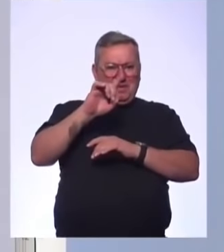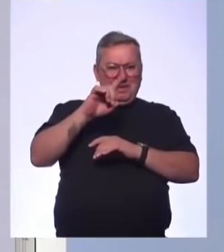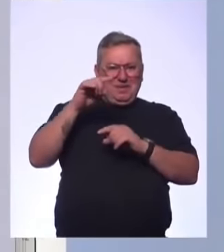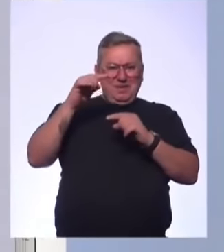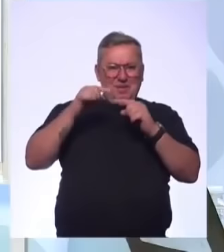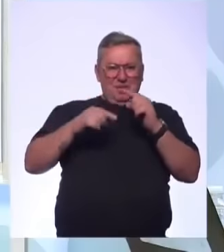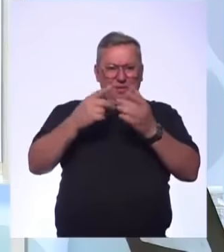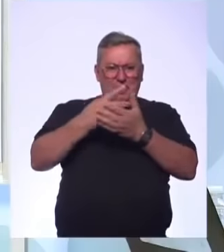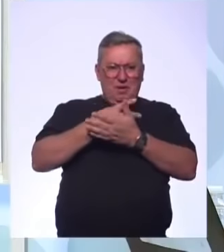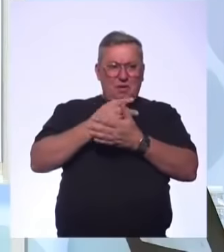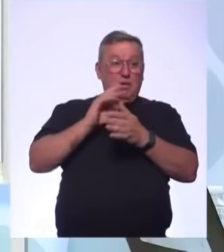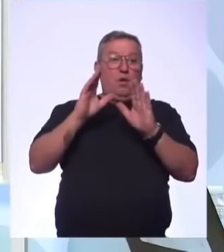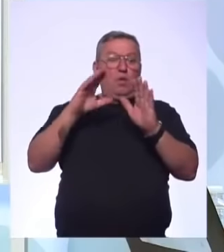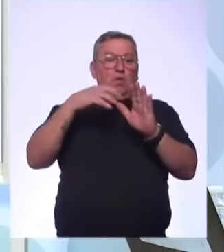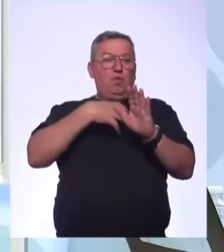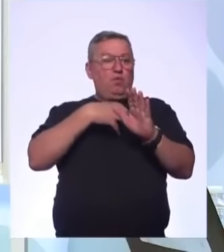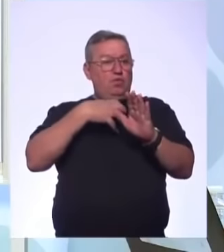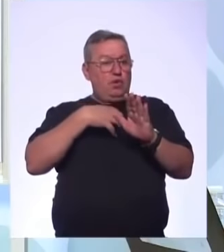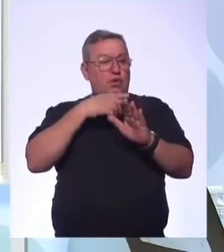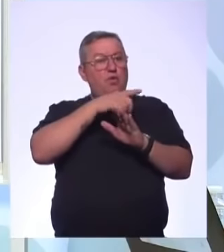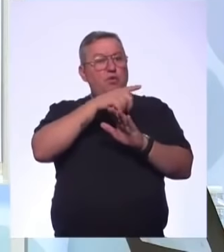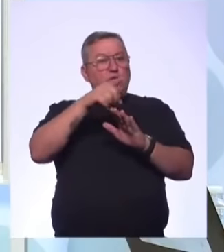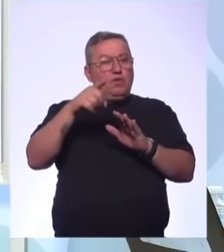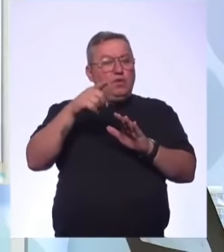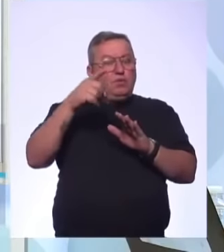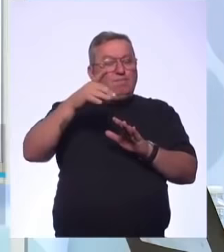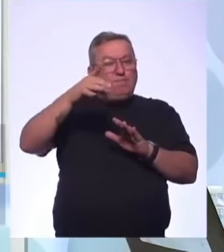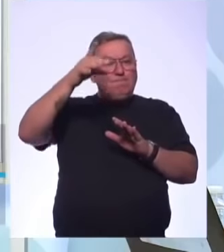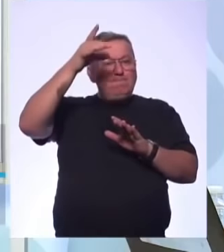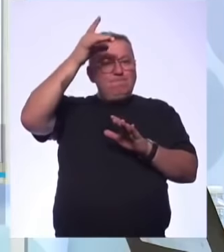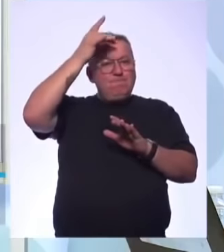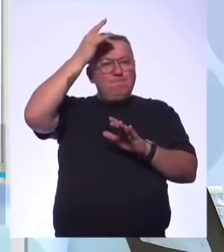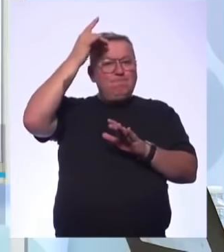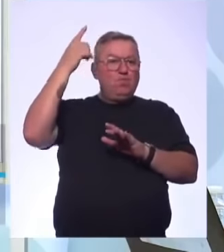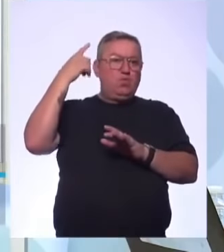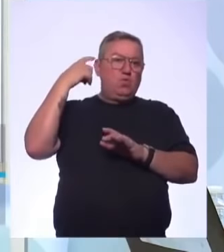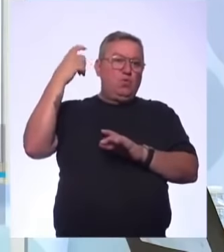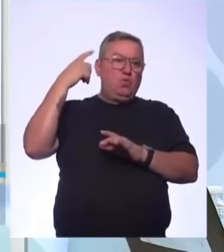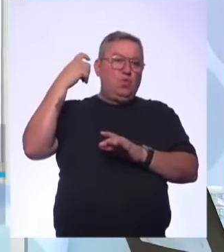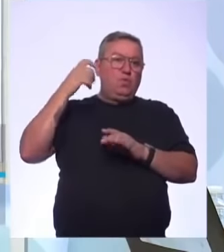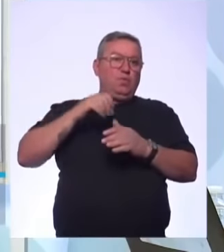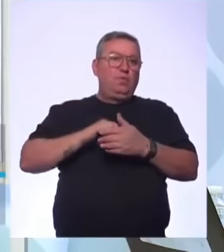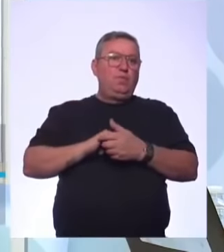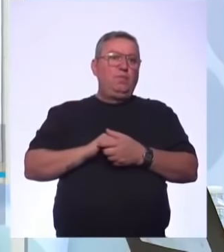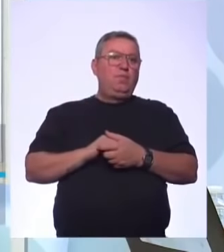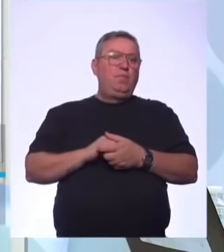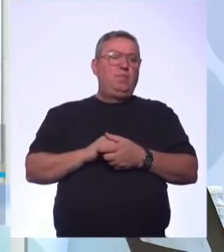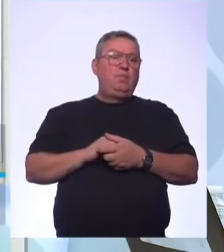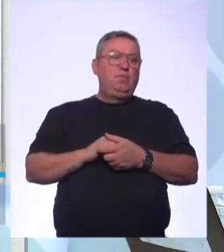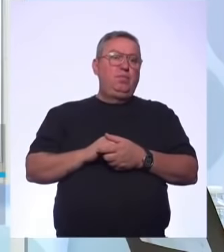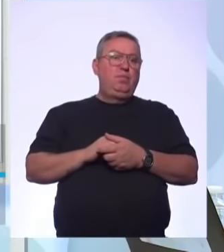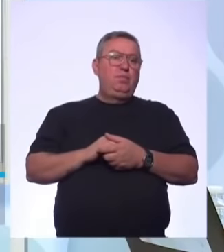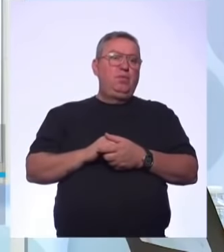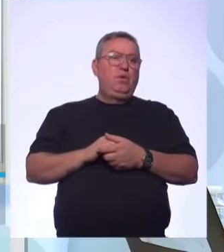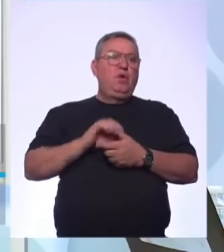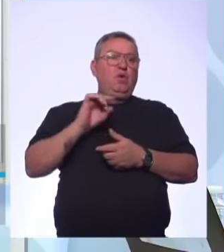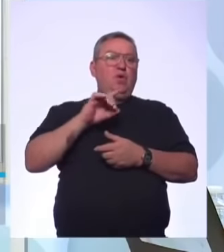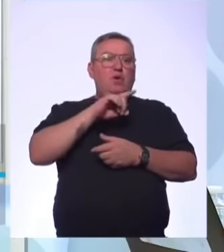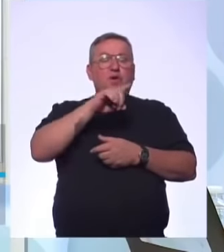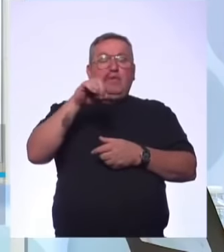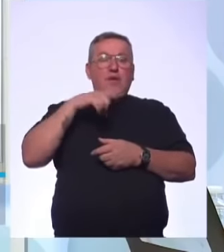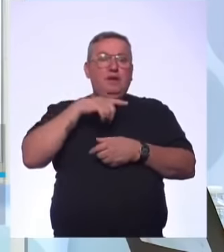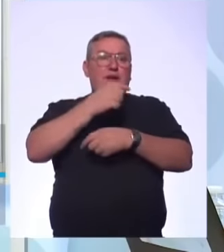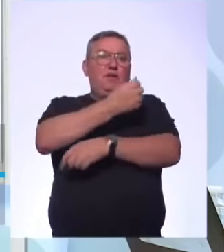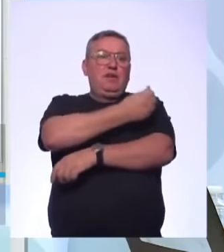está errado. Não, gente, isso é uma maneira de você memorizar o som. O correto é isso aqui, ó. Só que você está no